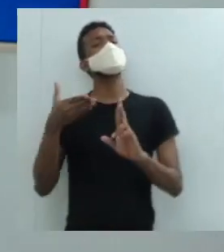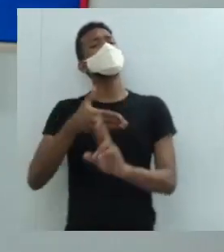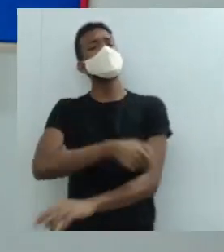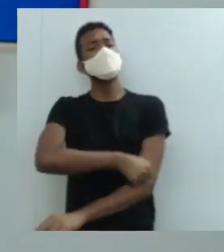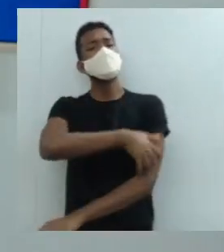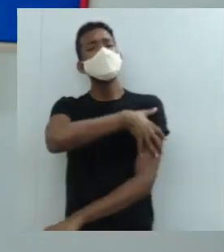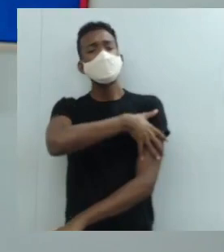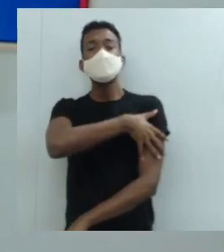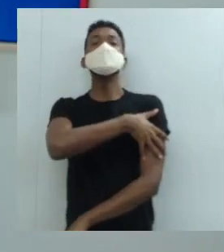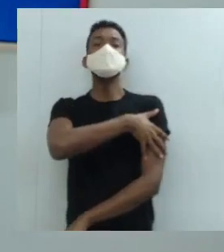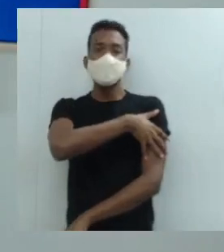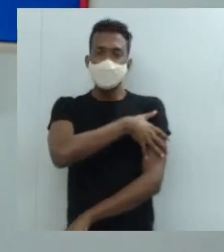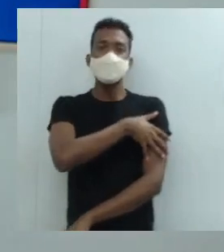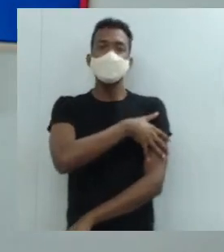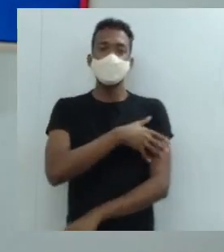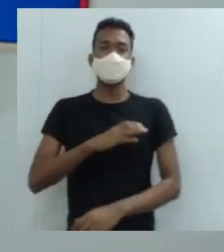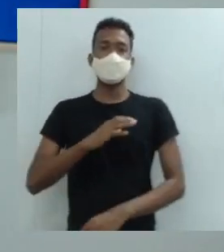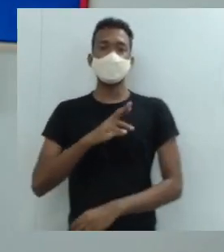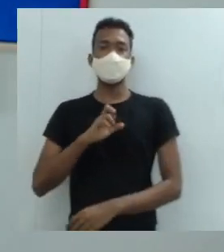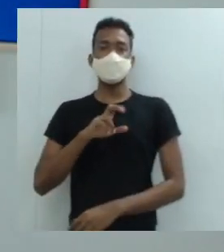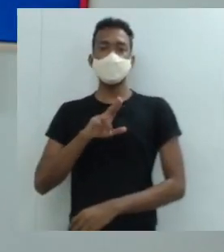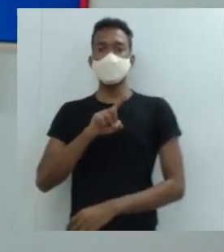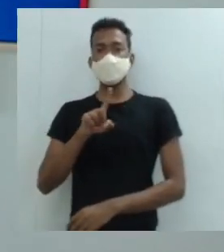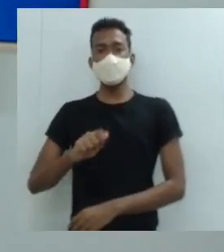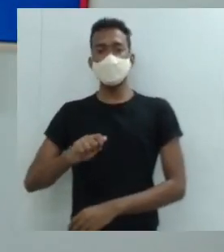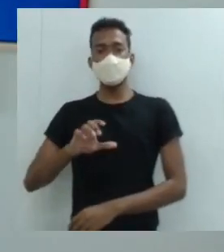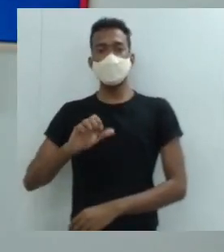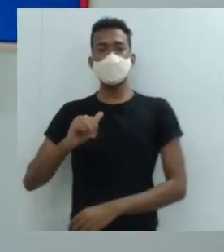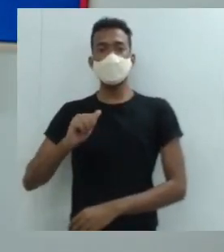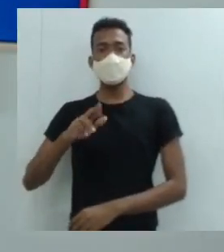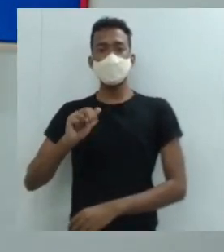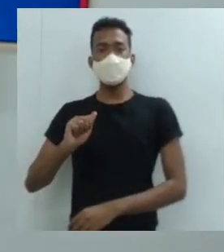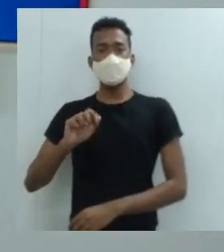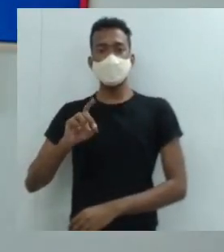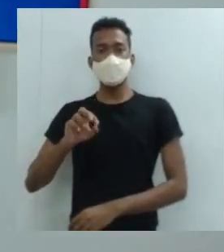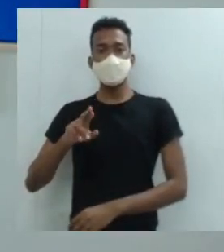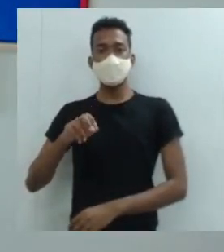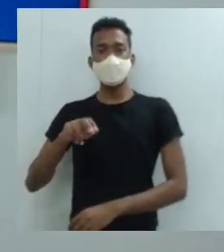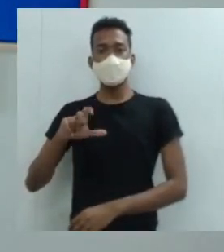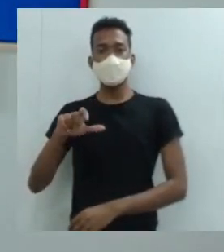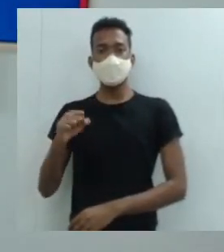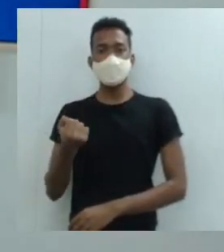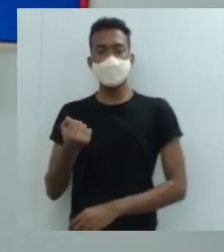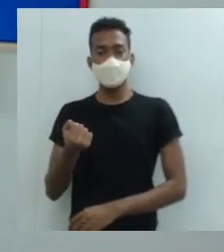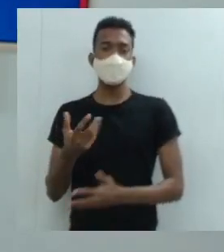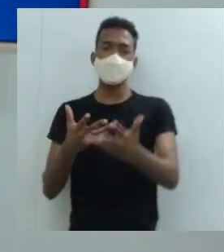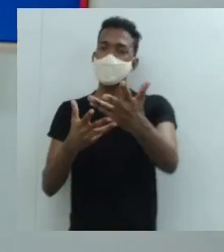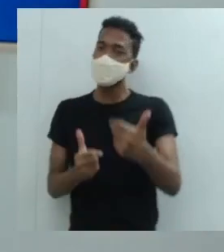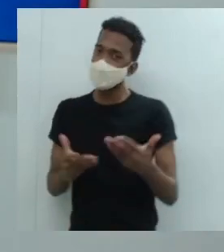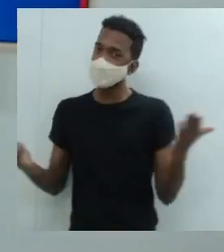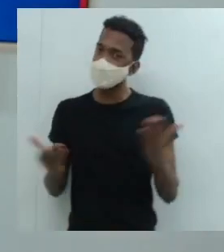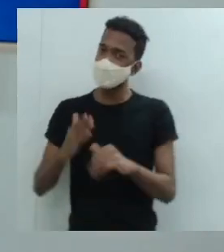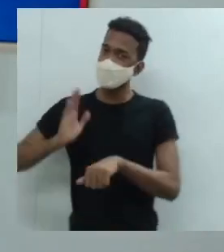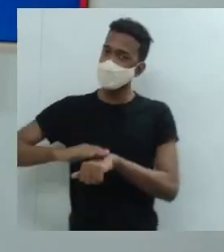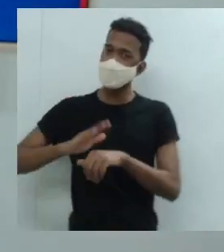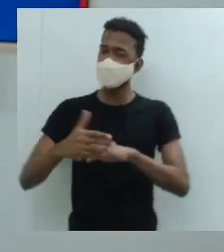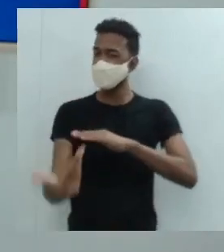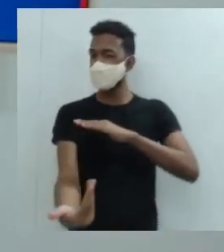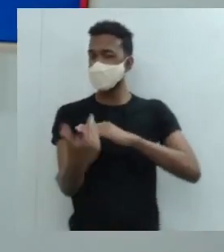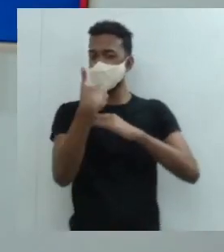Ensino Fundamental, Creuza Câmara Dornella, vos convido nesse exato momento